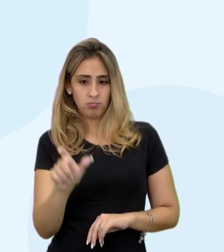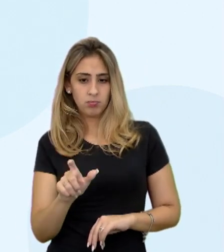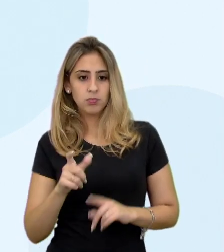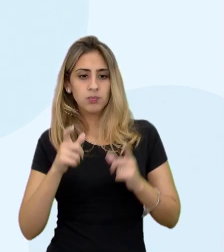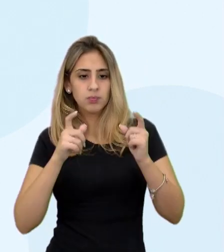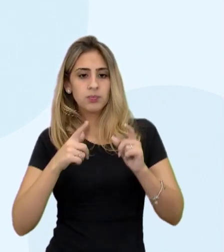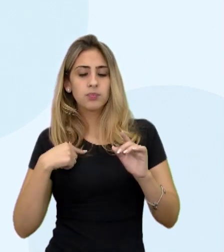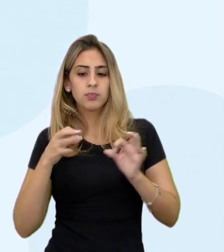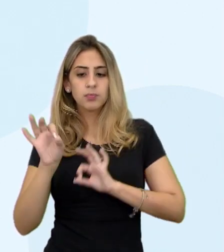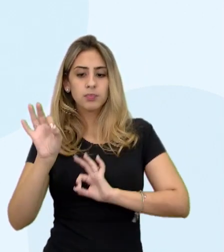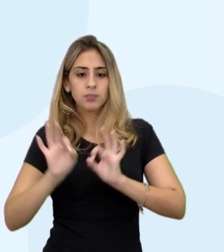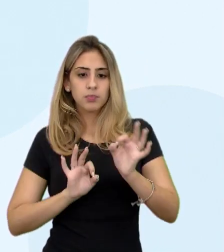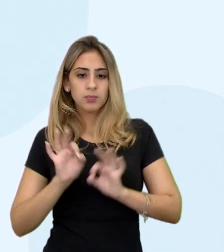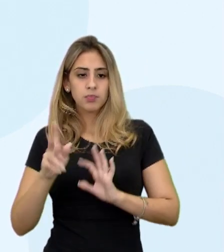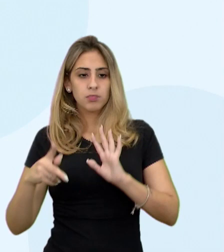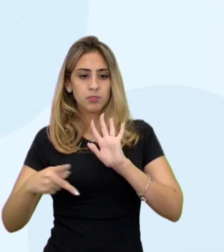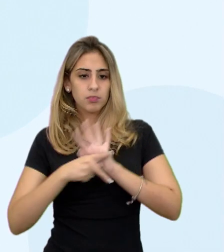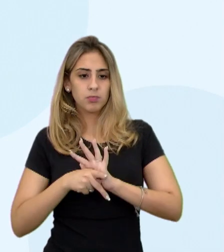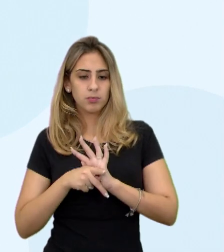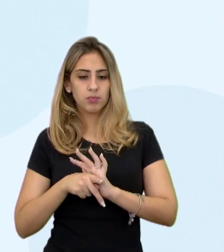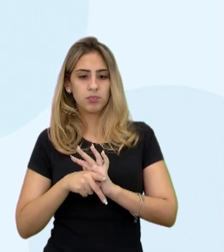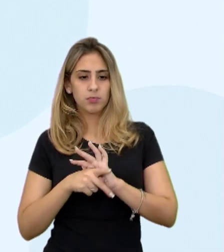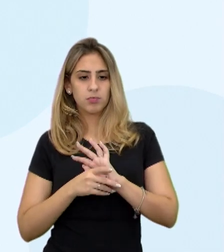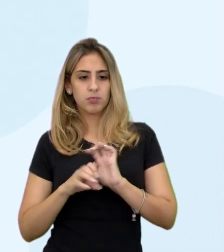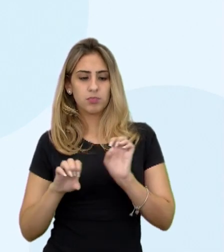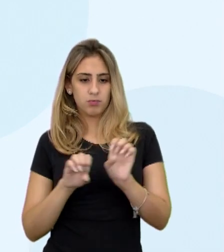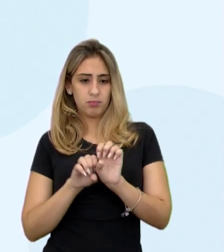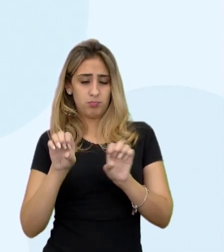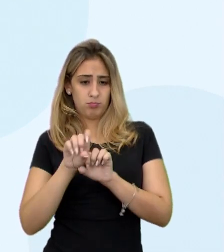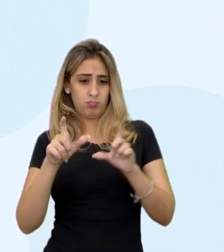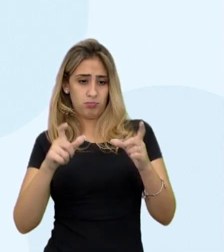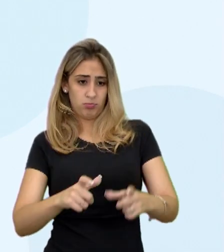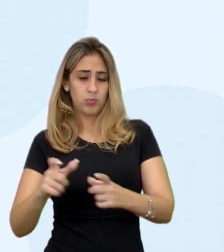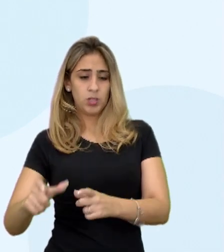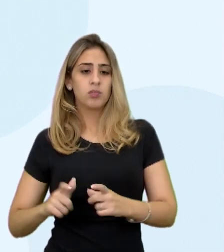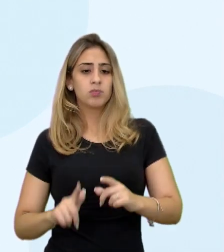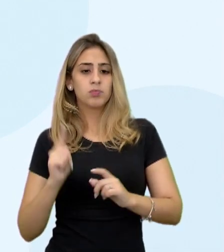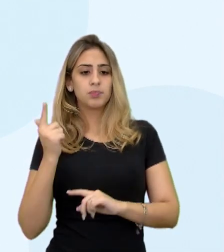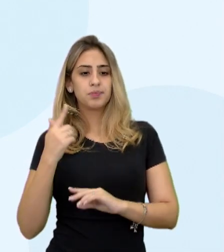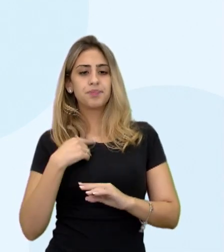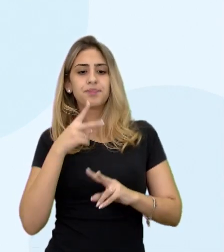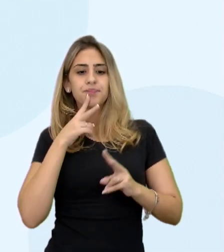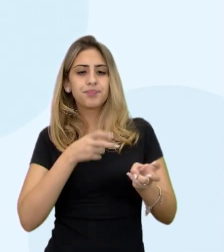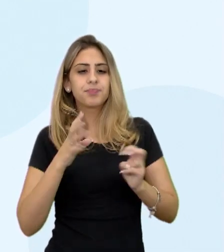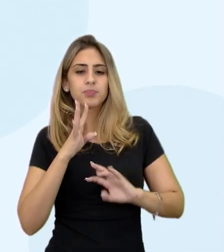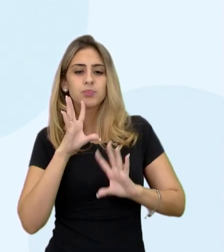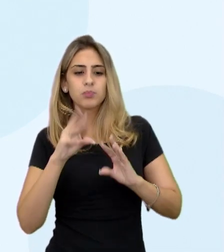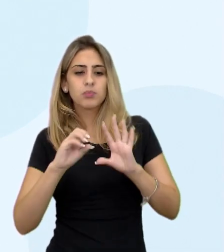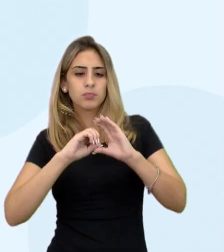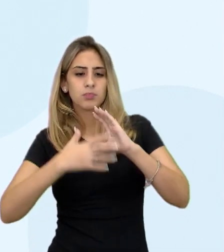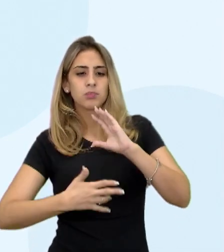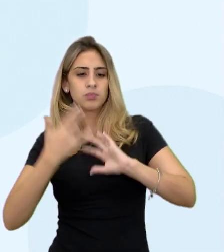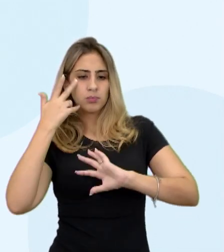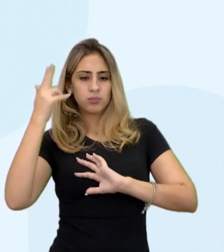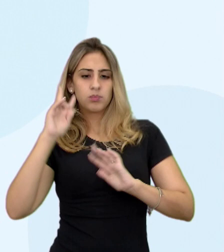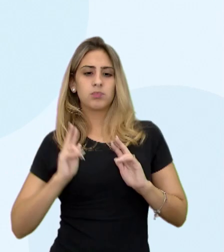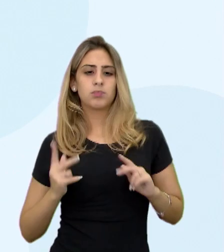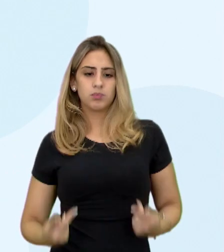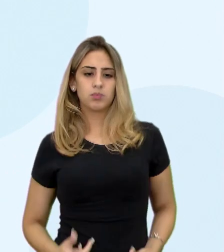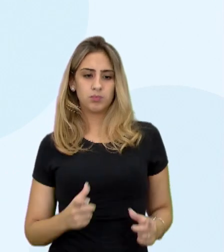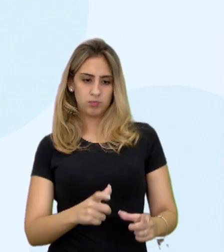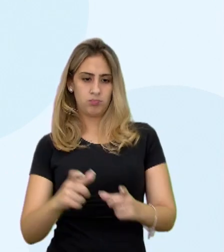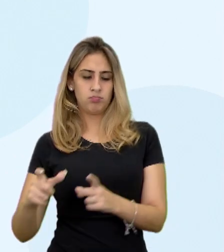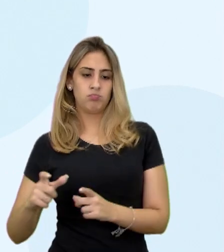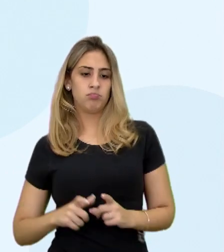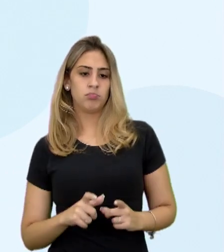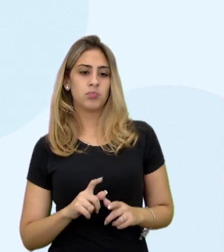deve planejar a apropriação do espaço geográfico considerando e conhecendo todas as características naturais e humanas de